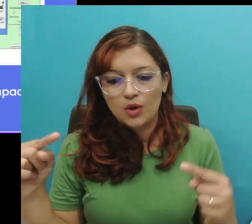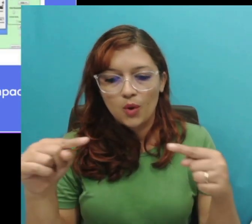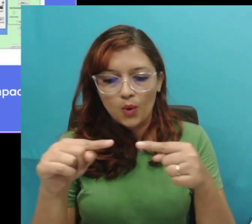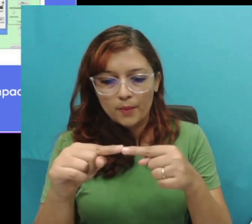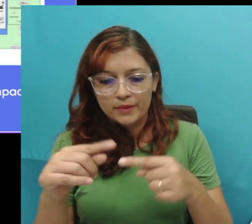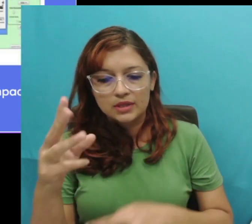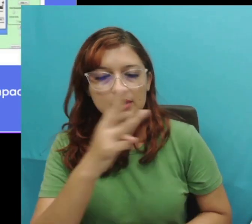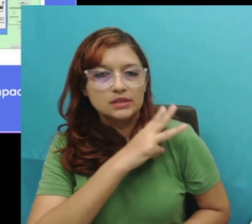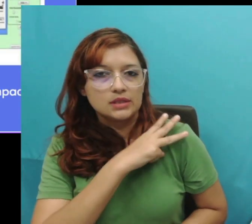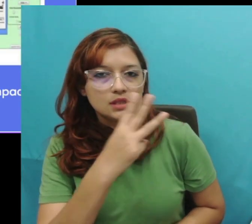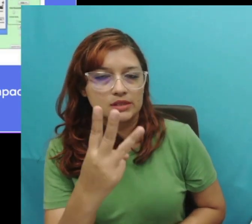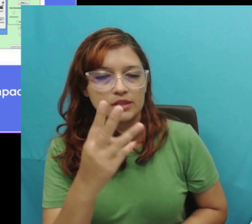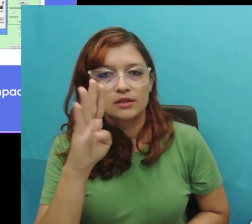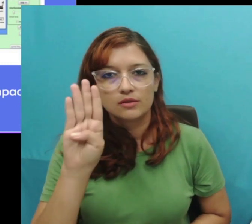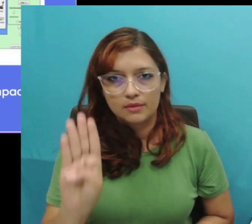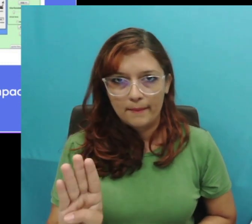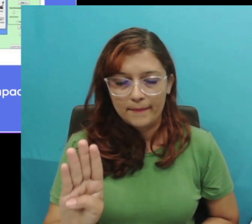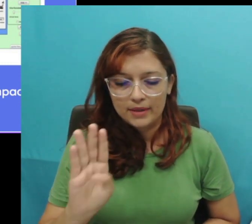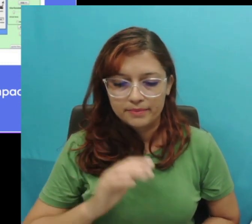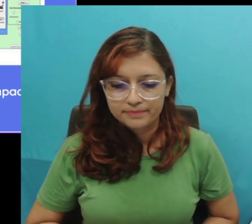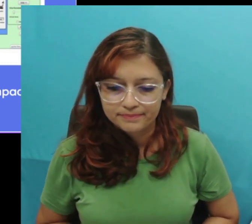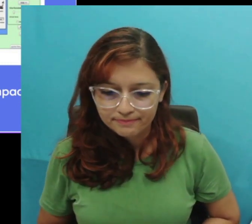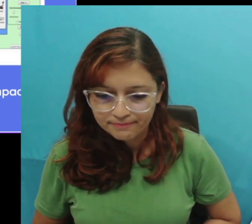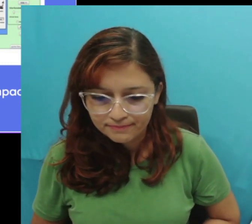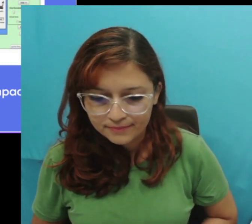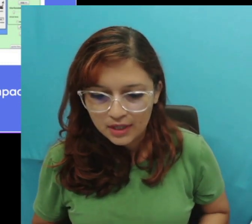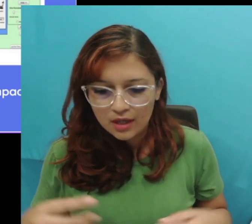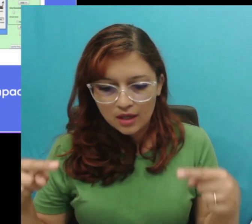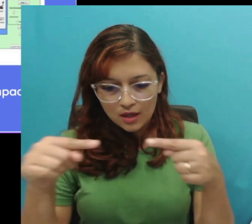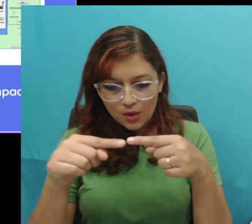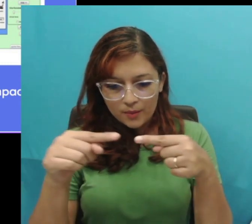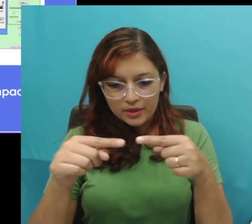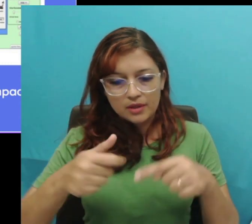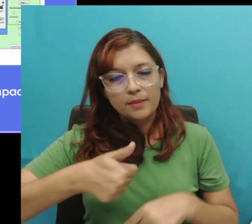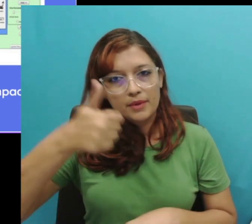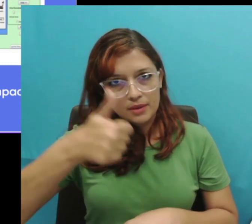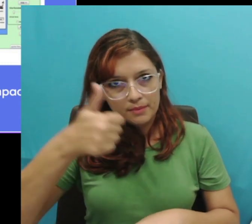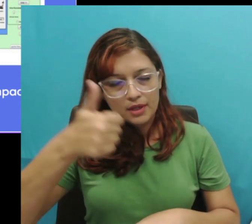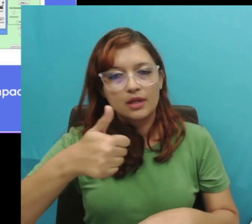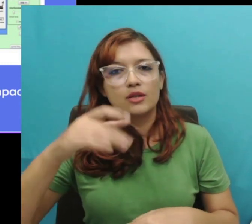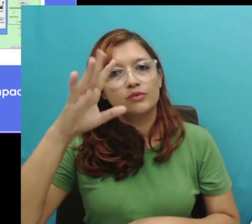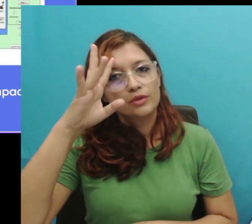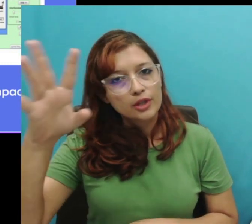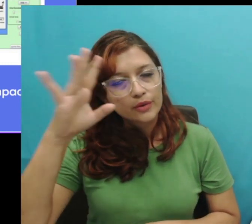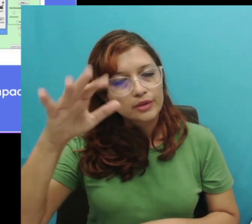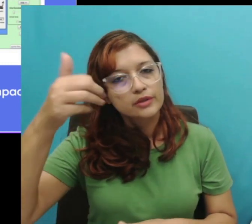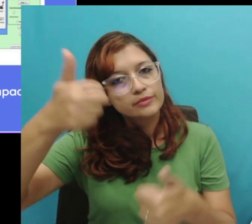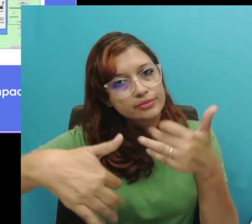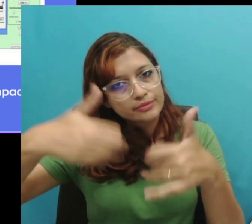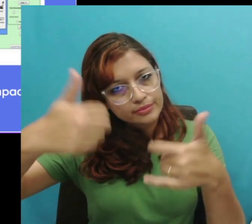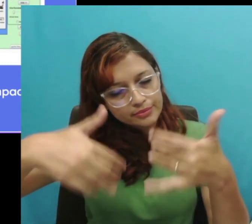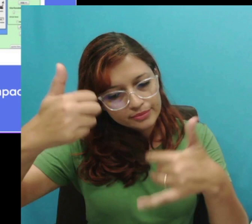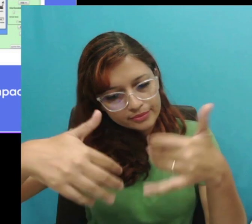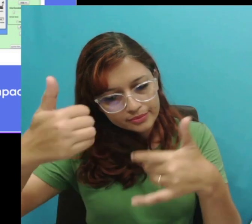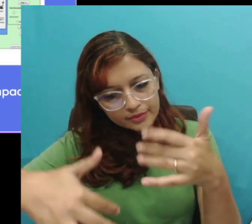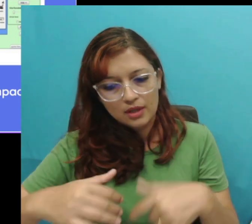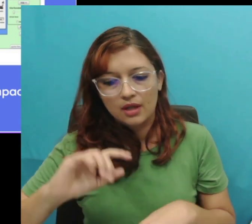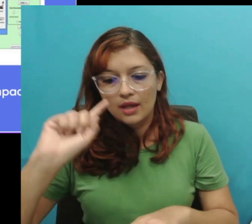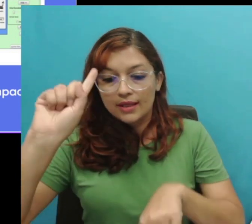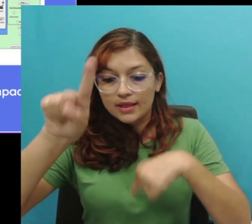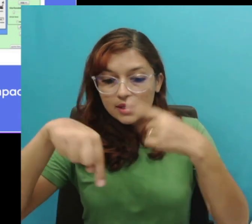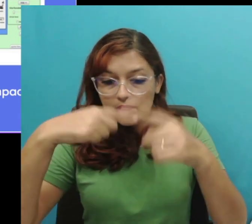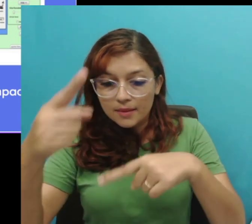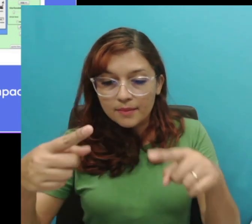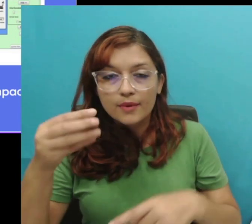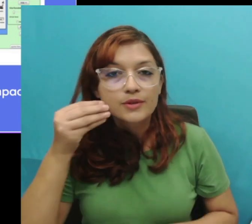A estratégia número 2 foi aplicada na turma do terceiro ano B, que consistia de uma